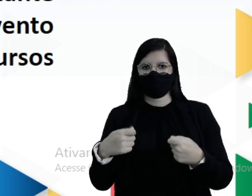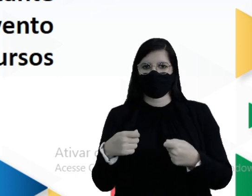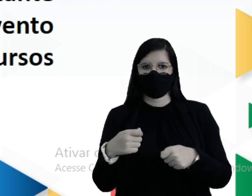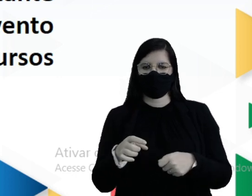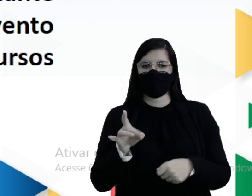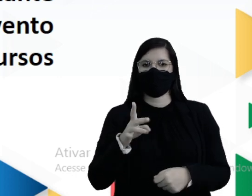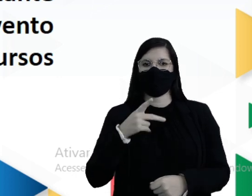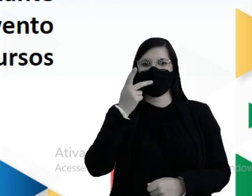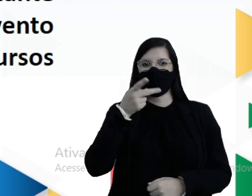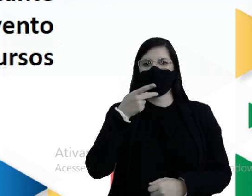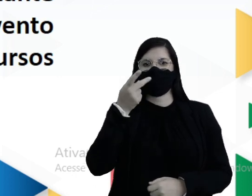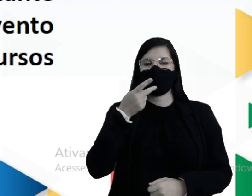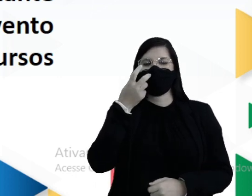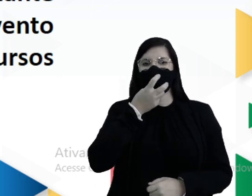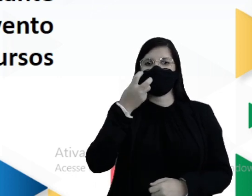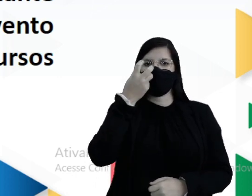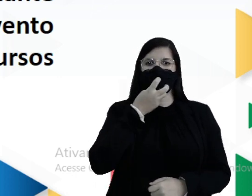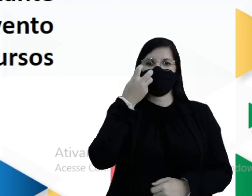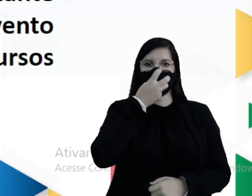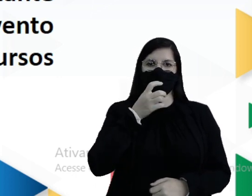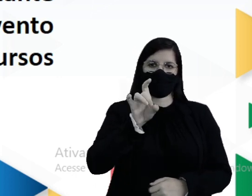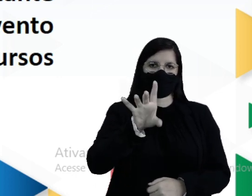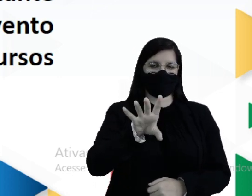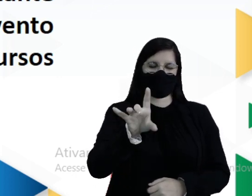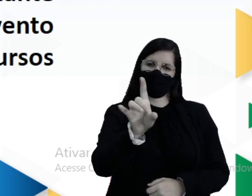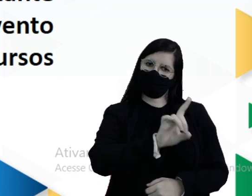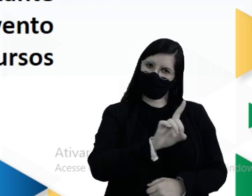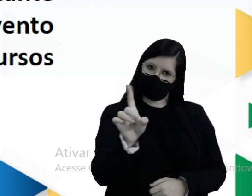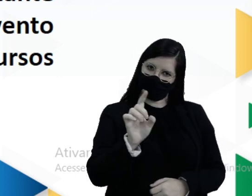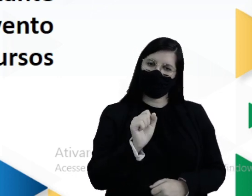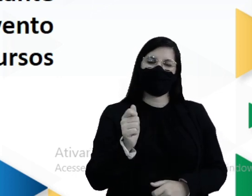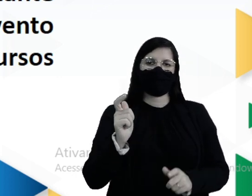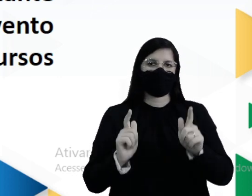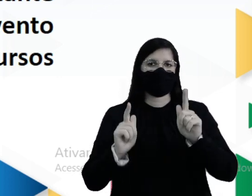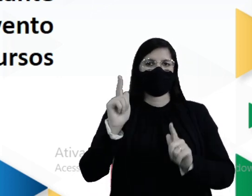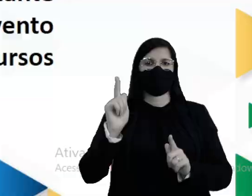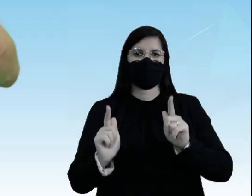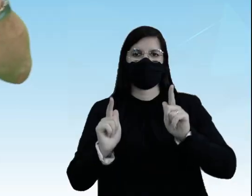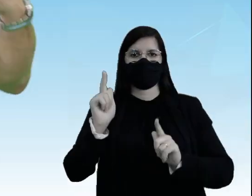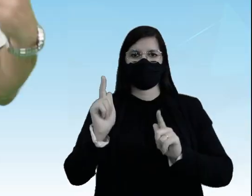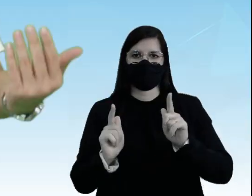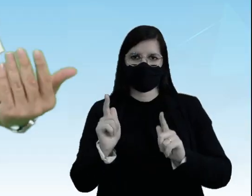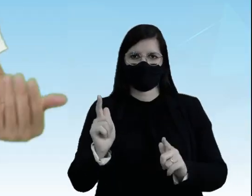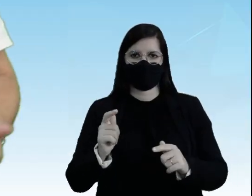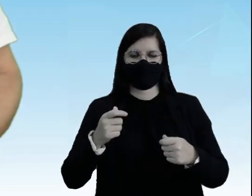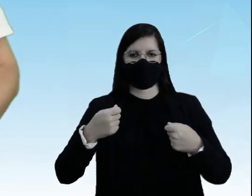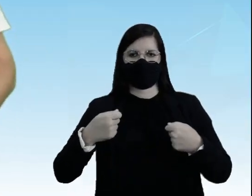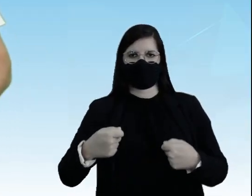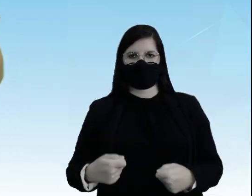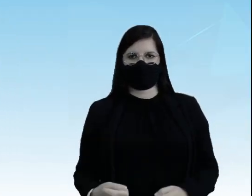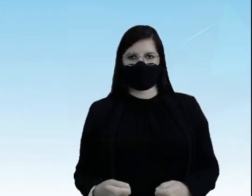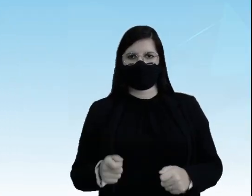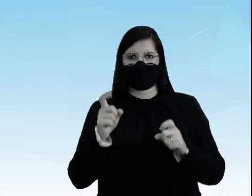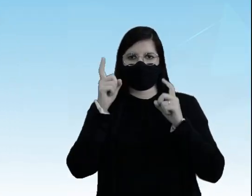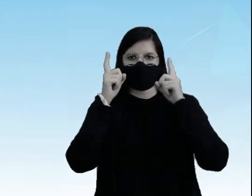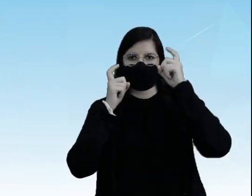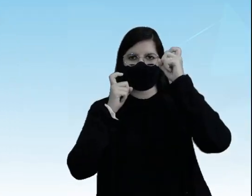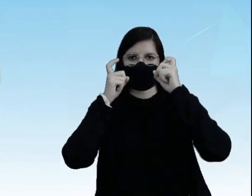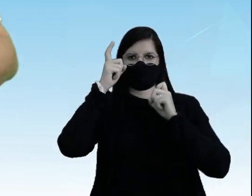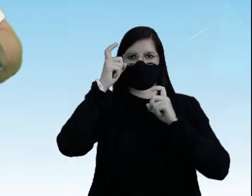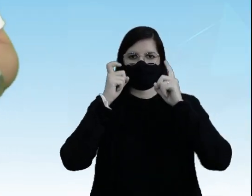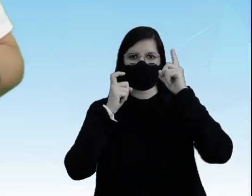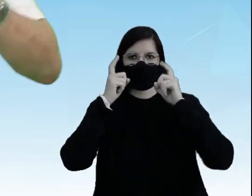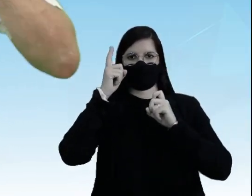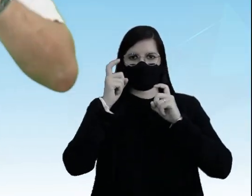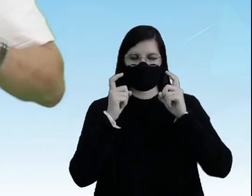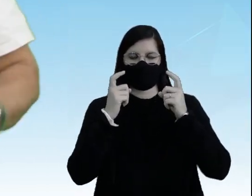fala só pela fala, a verbalização. Você fala por gestos, postura, expressão facial,